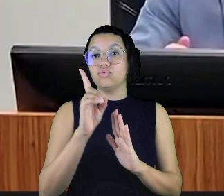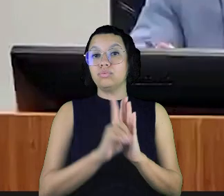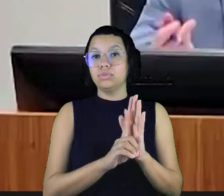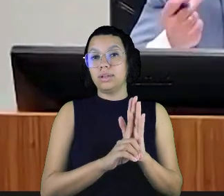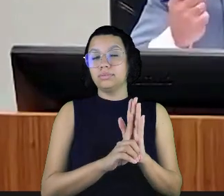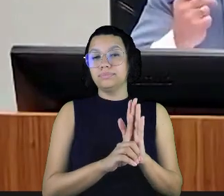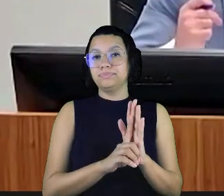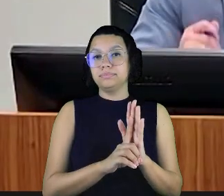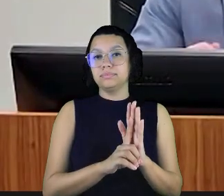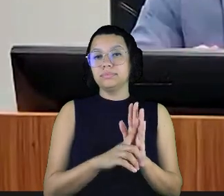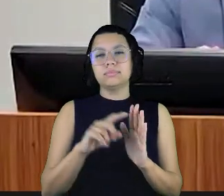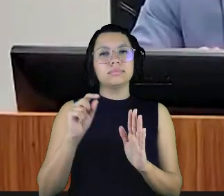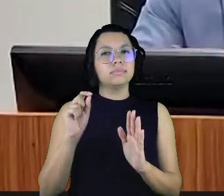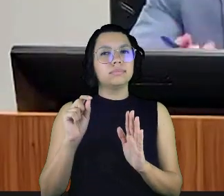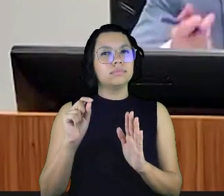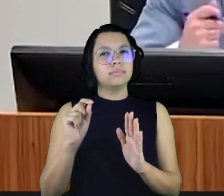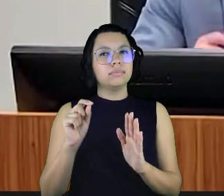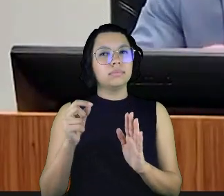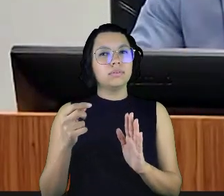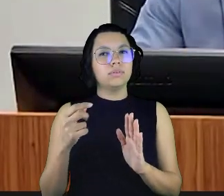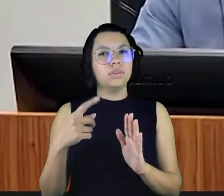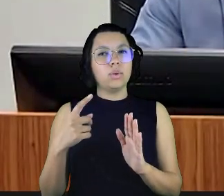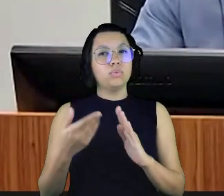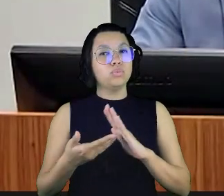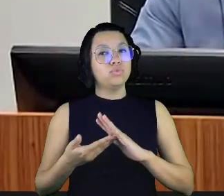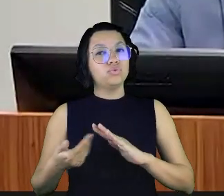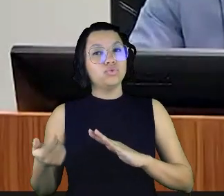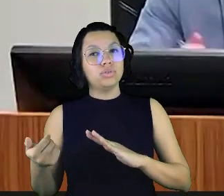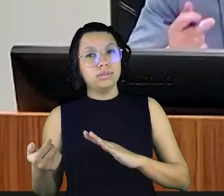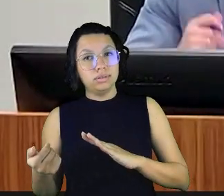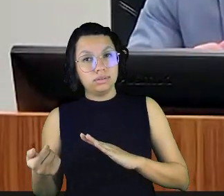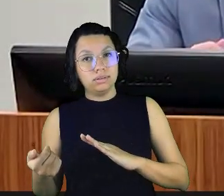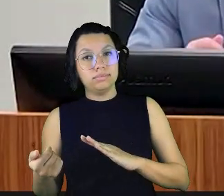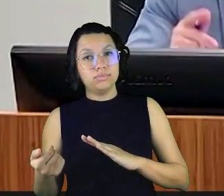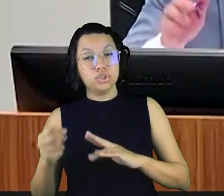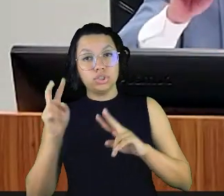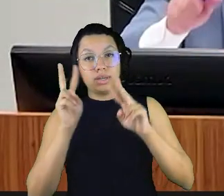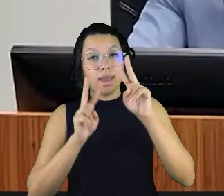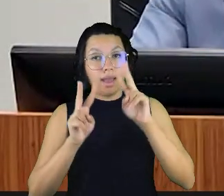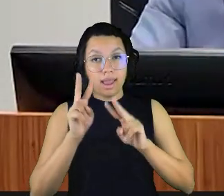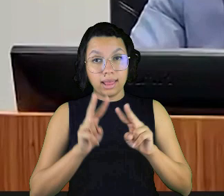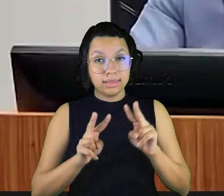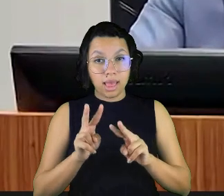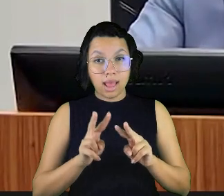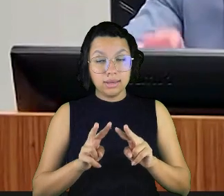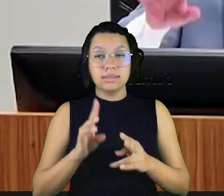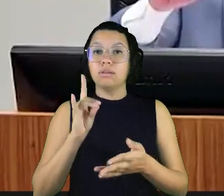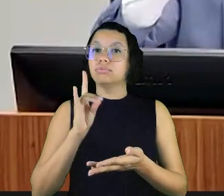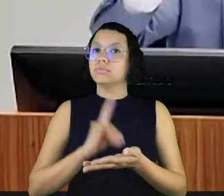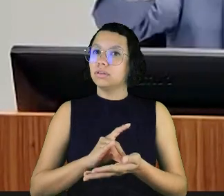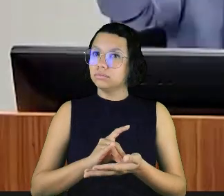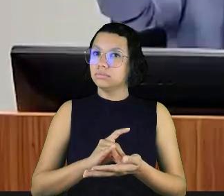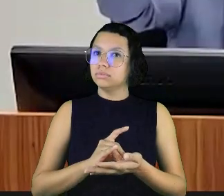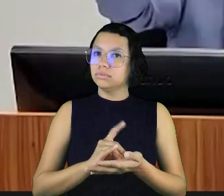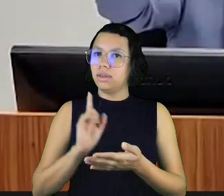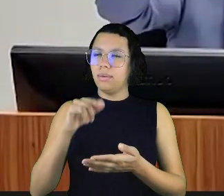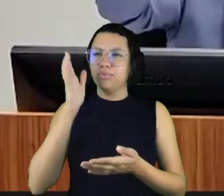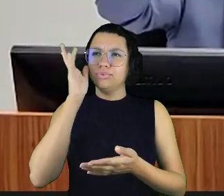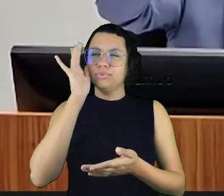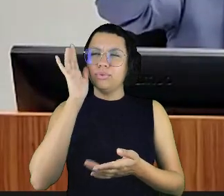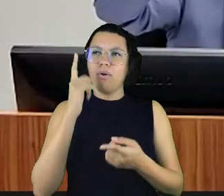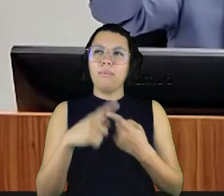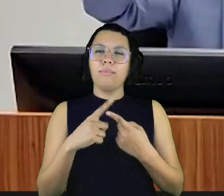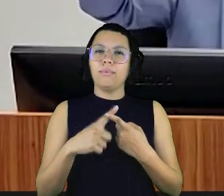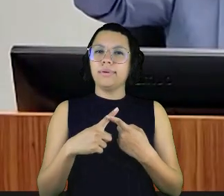exime de analisar os fatos, né? É muito curioso, porque a subtese